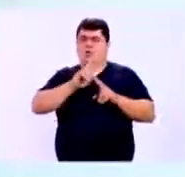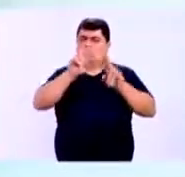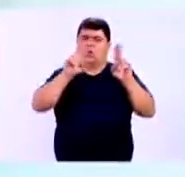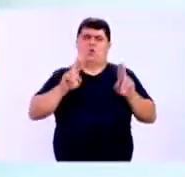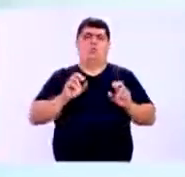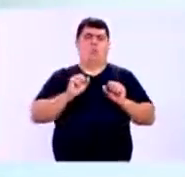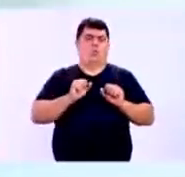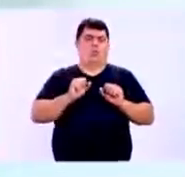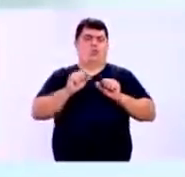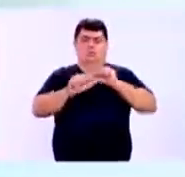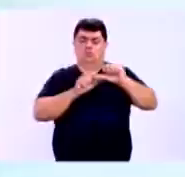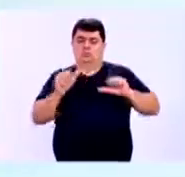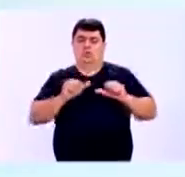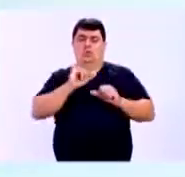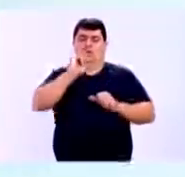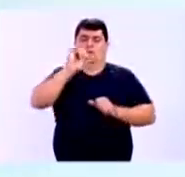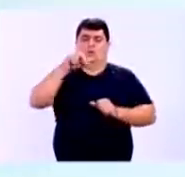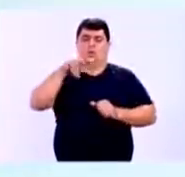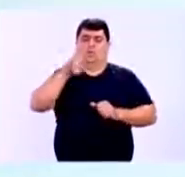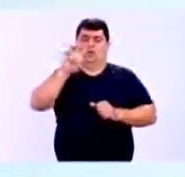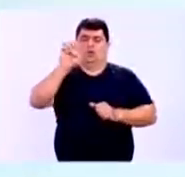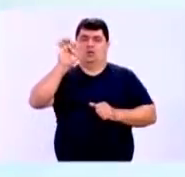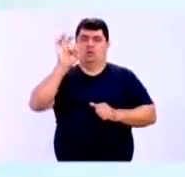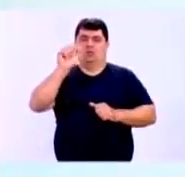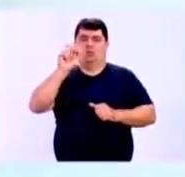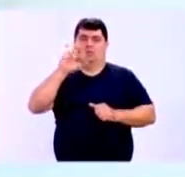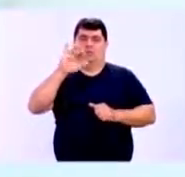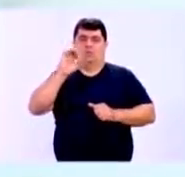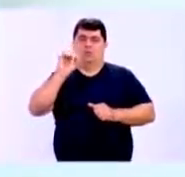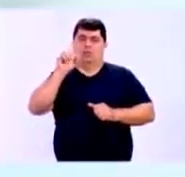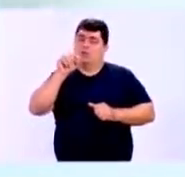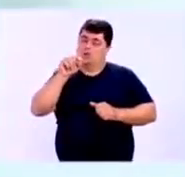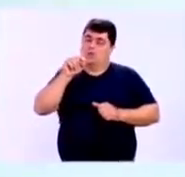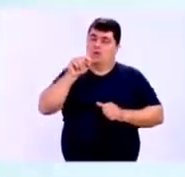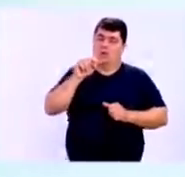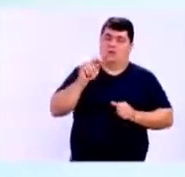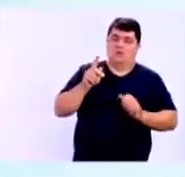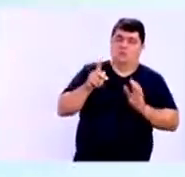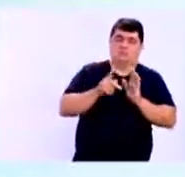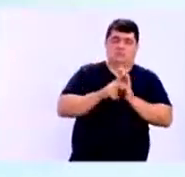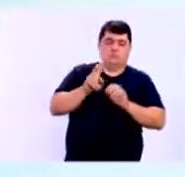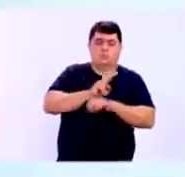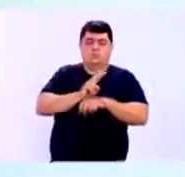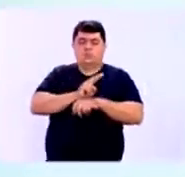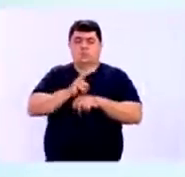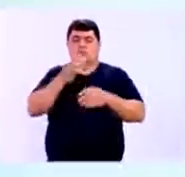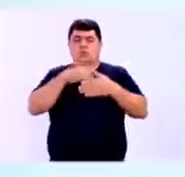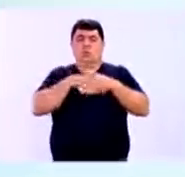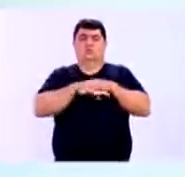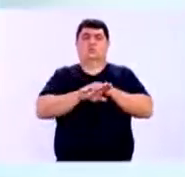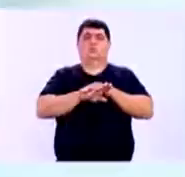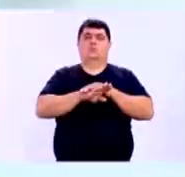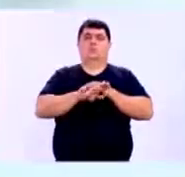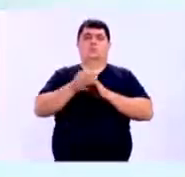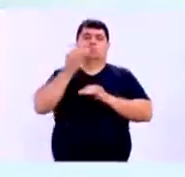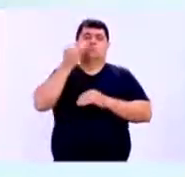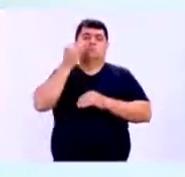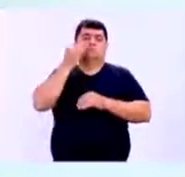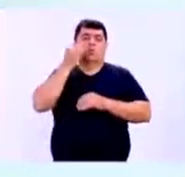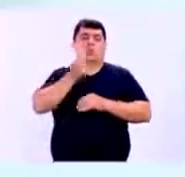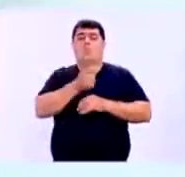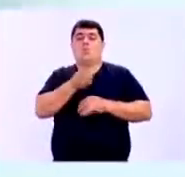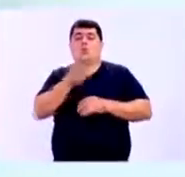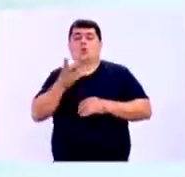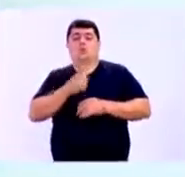nomes. Mas quando falarmos em inventário, estamos relacionando ao processo de controle do estoque. Verificar a